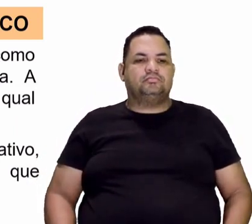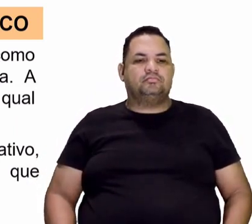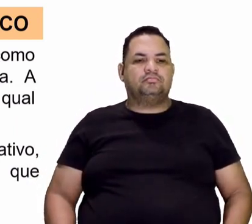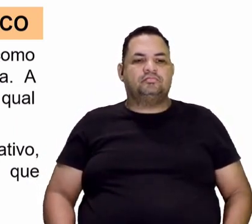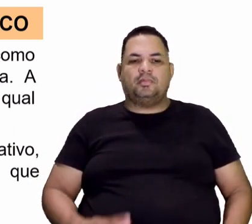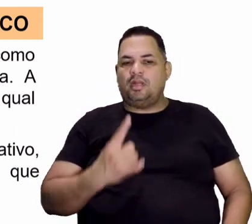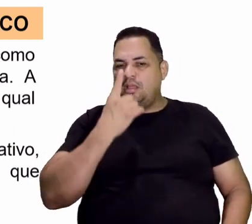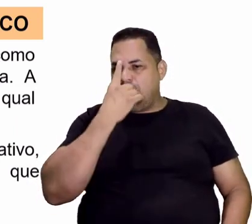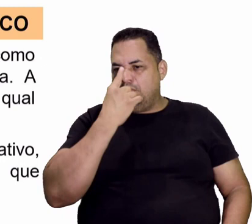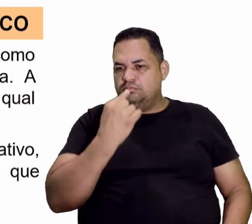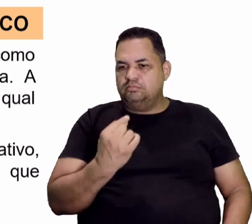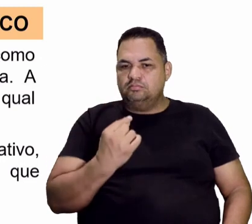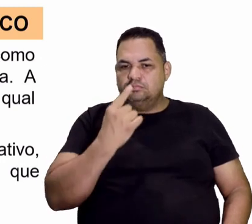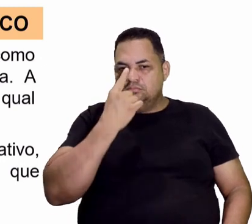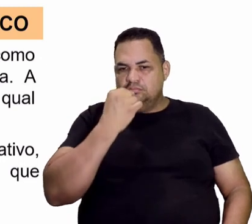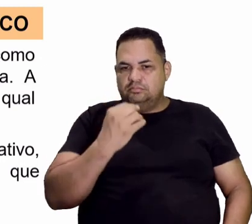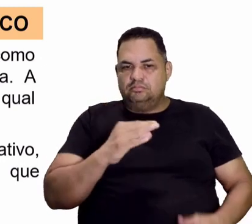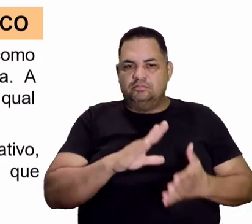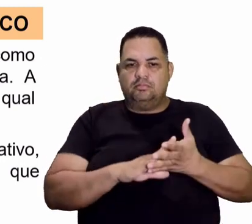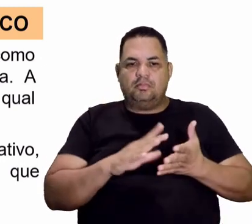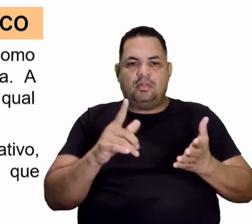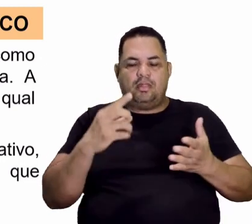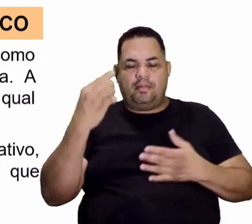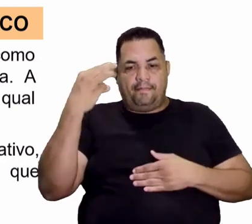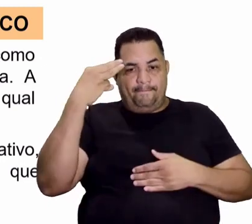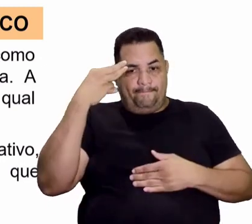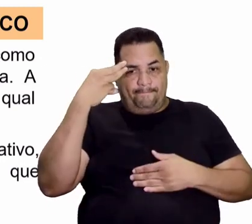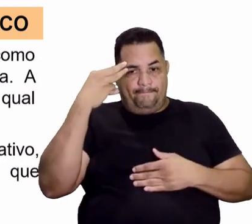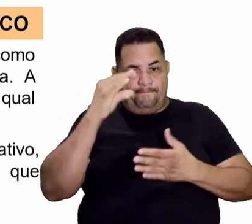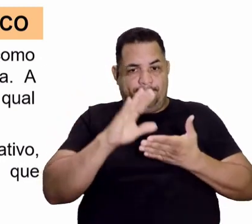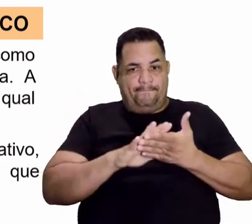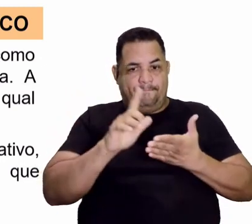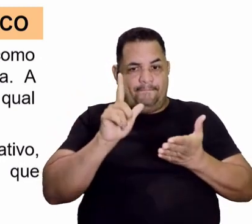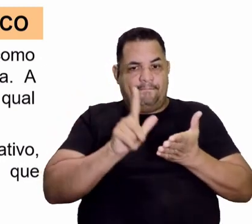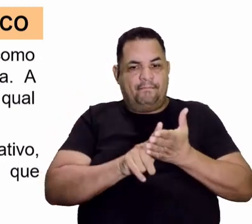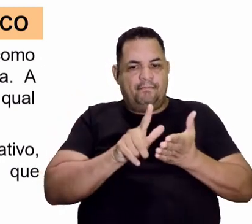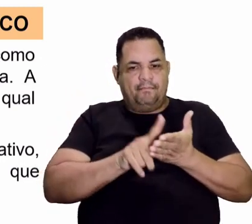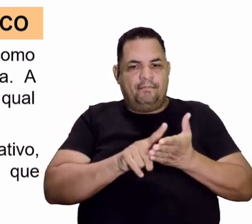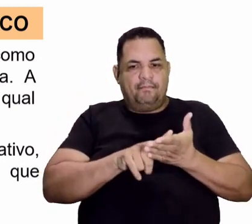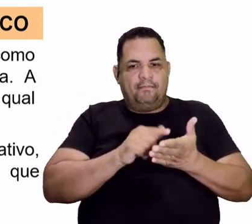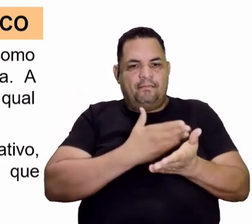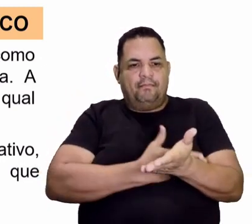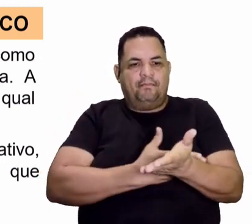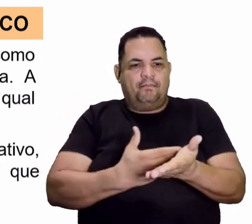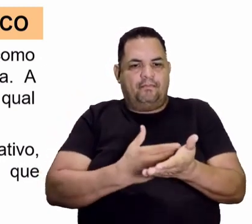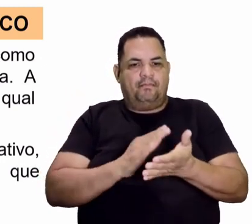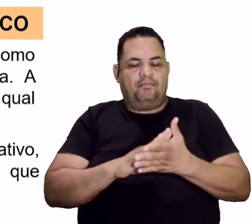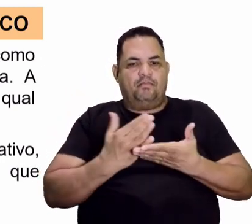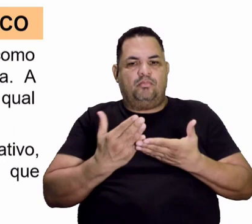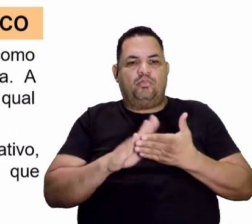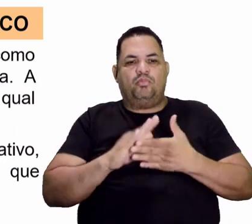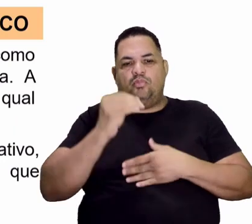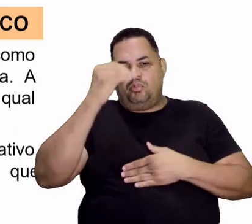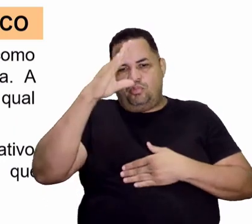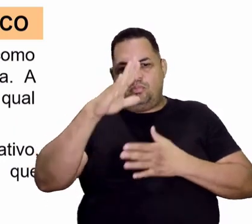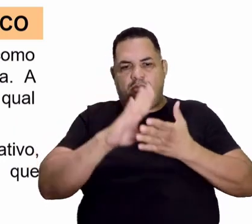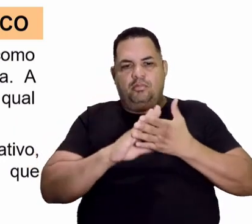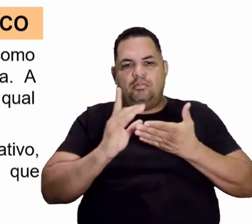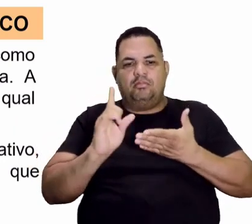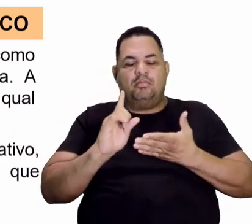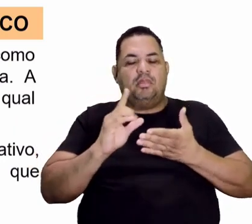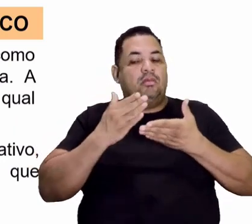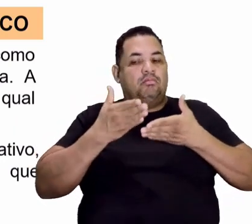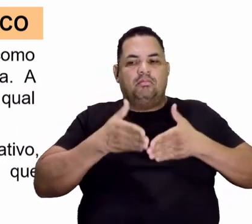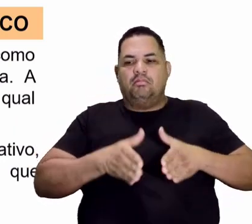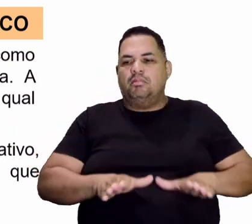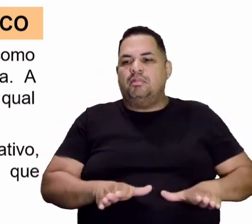John Locke, né, que é a mente como um livro em branco. O conhecimento não é inato, ou seja, aquele que a pessoa